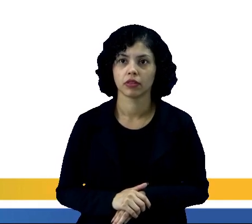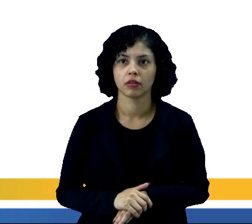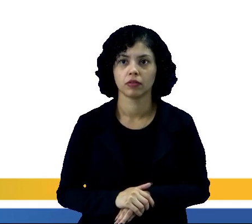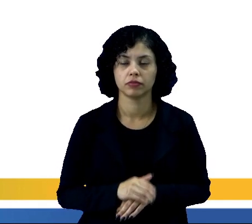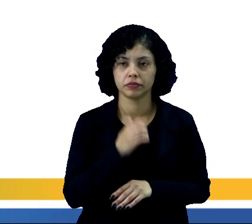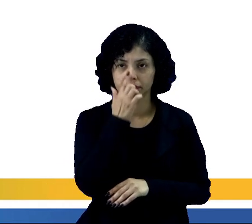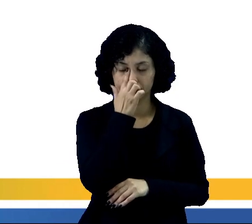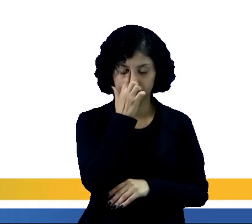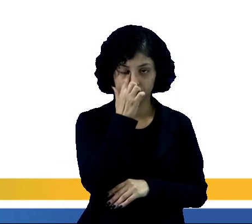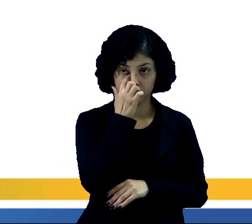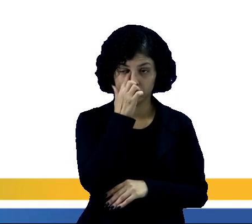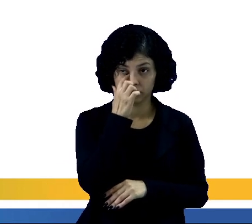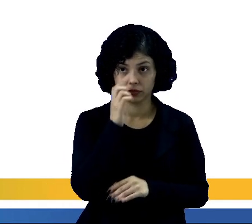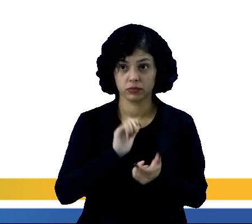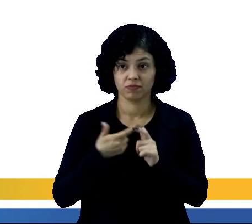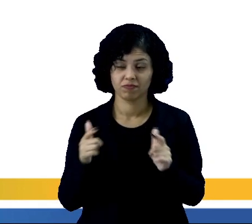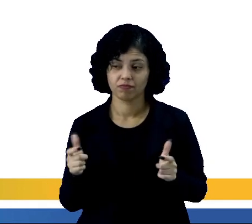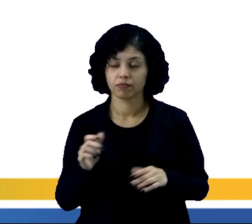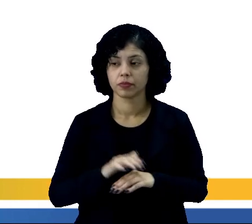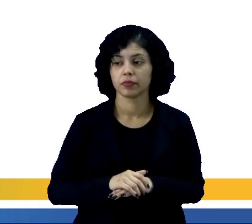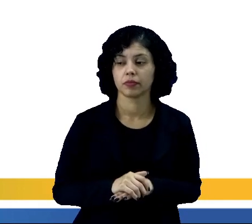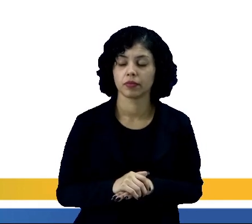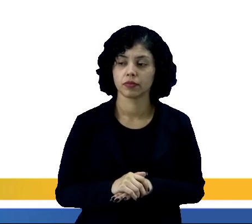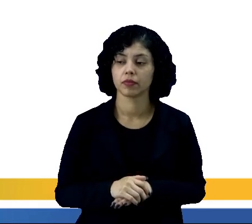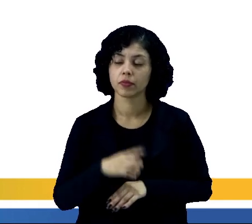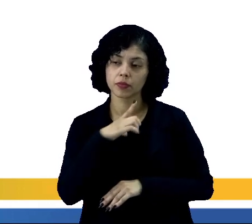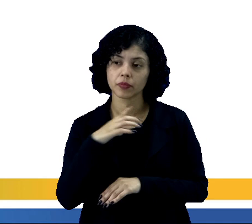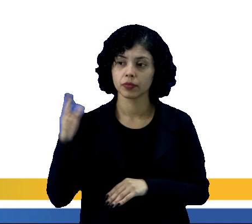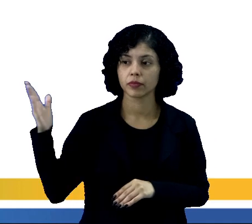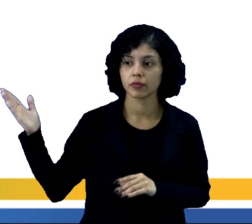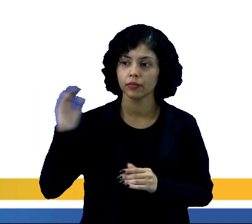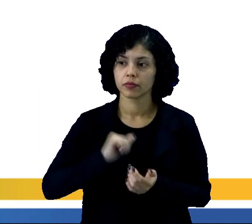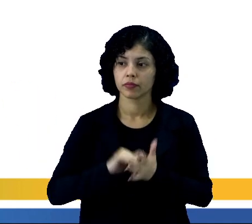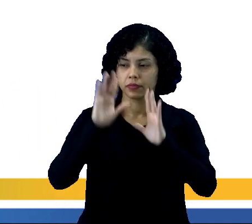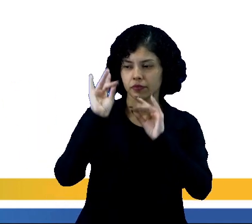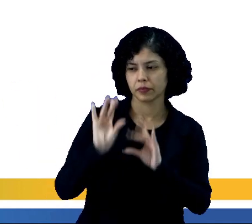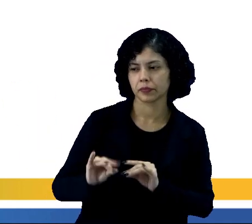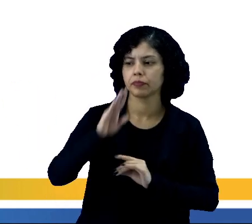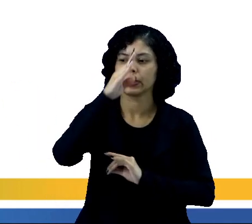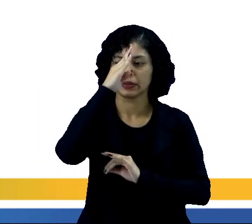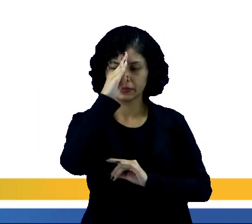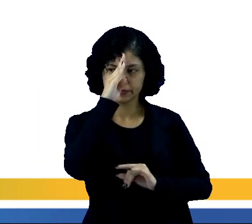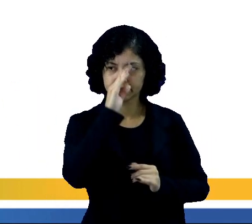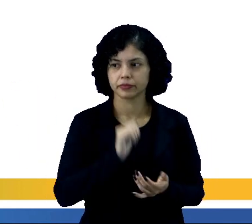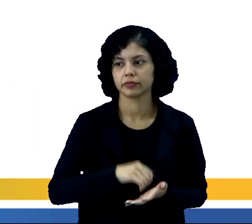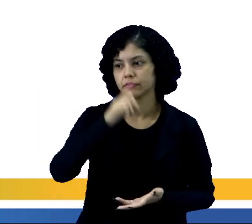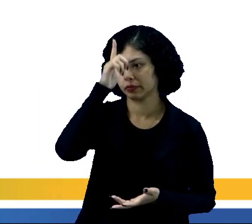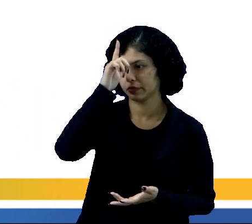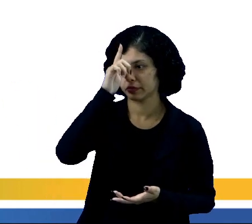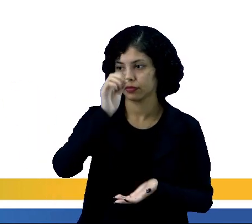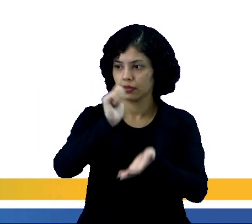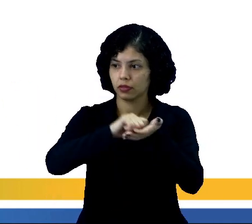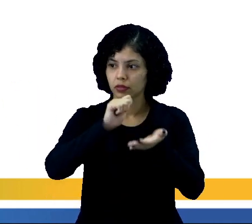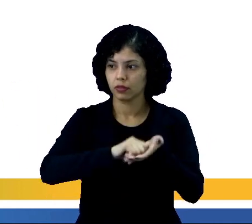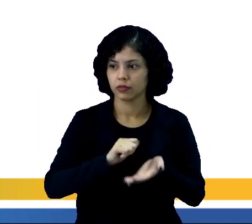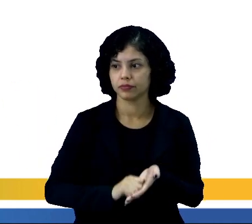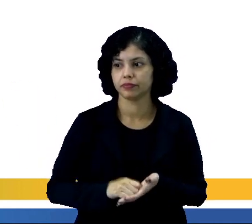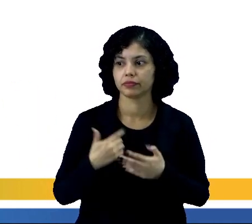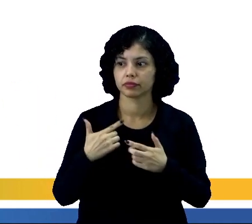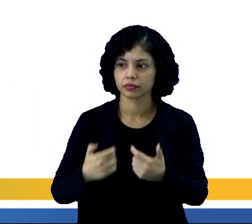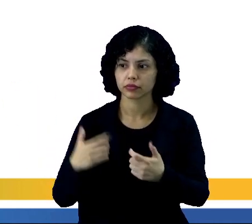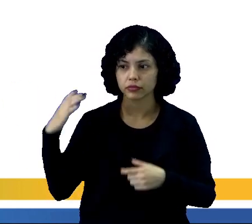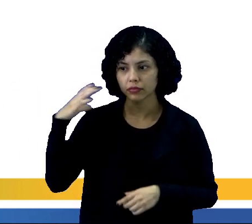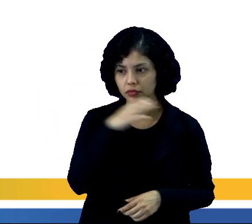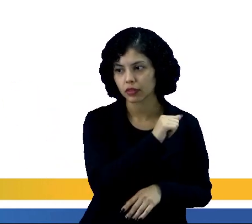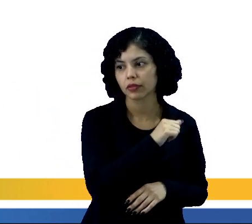né, e uma grande ofensiva. A gente tem aí as táticas militares dos alemães. A Blitzkrieg, né, como eu falei para vocês, que é a